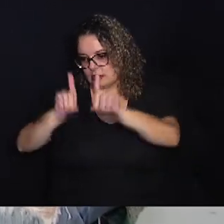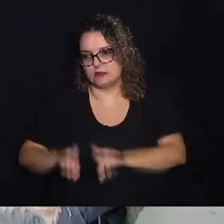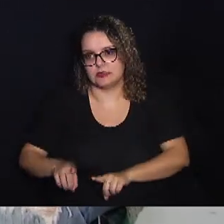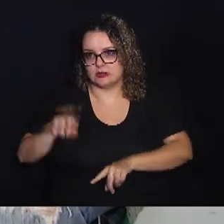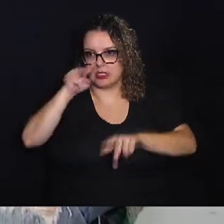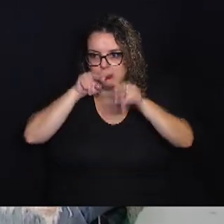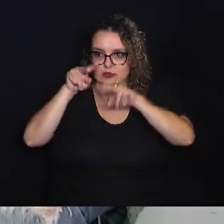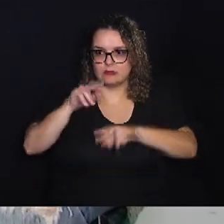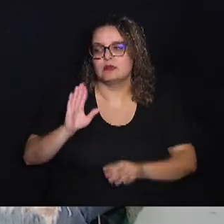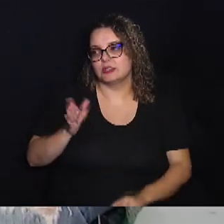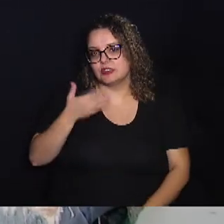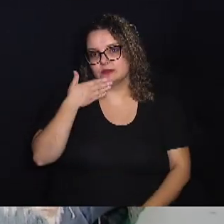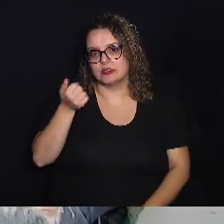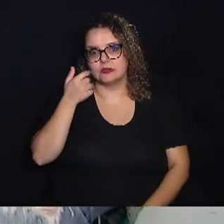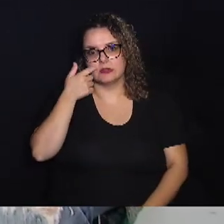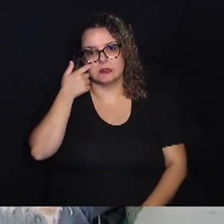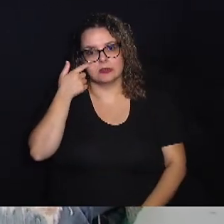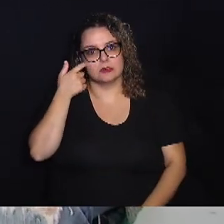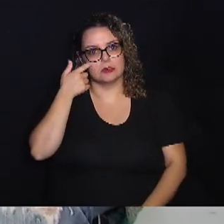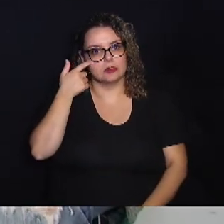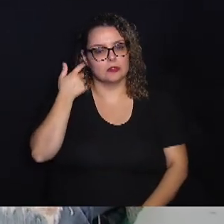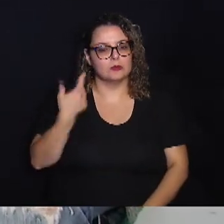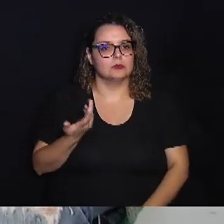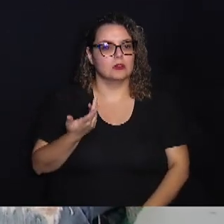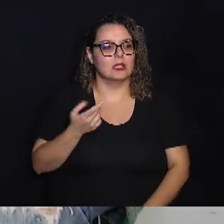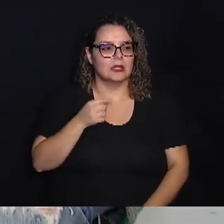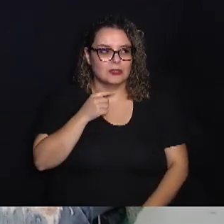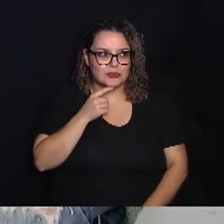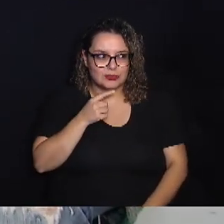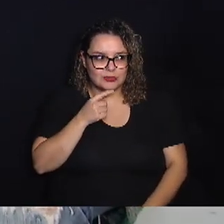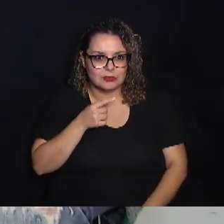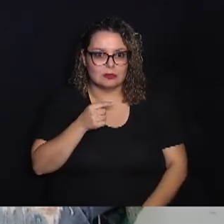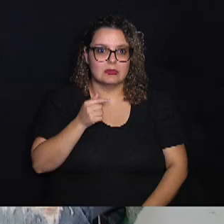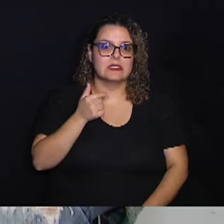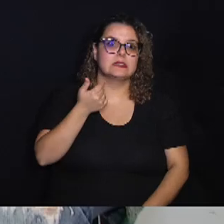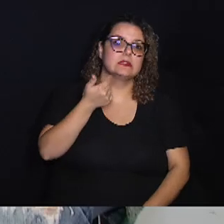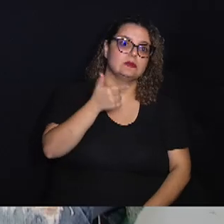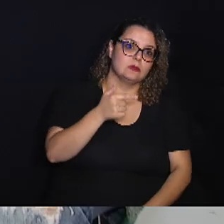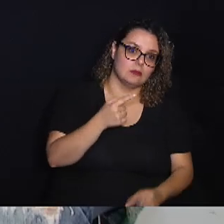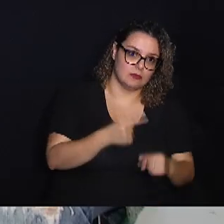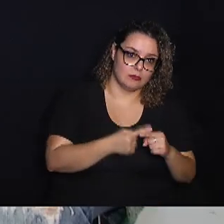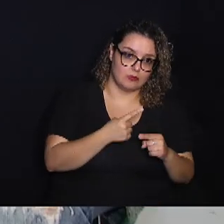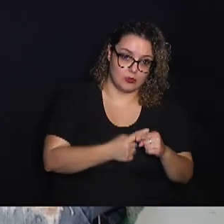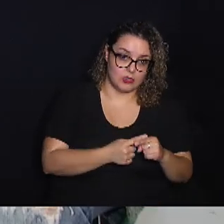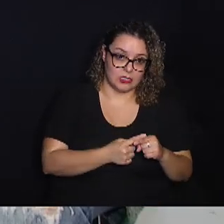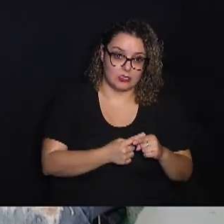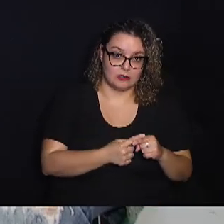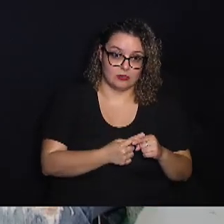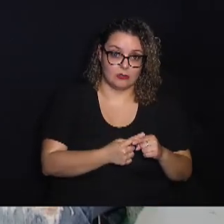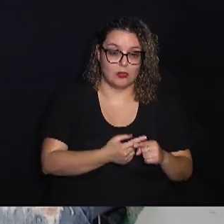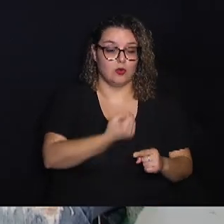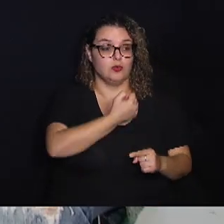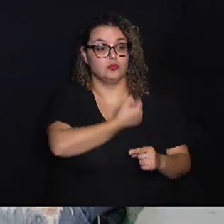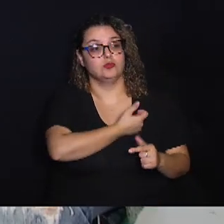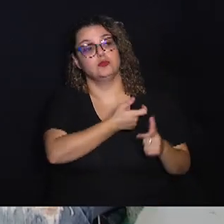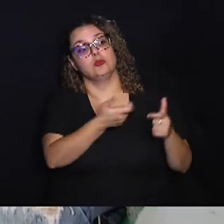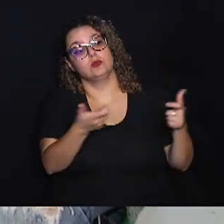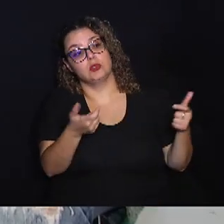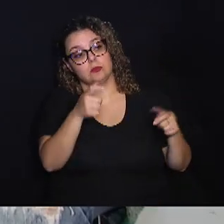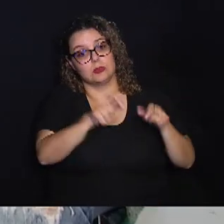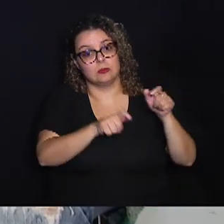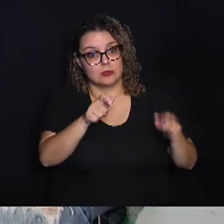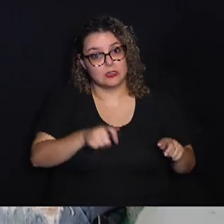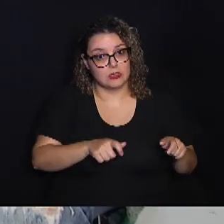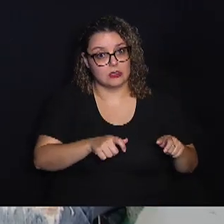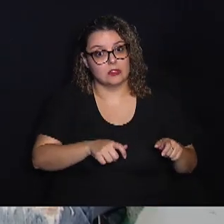já tem melhorado. Aí a gente fica com aquela dúvida, mas não tem porque não tem um número expressivo de pessoas com